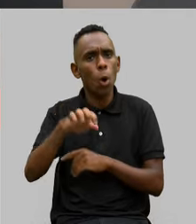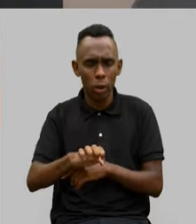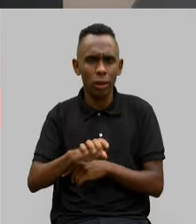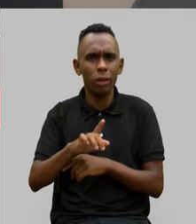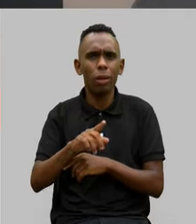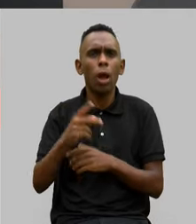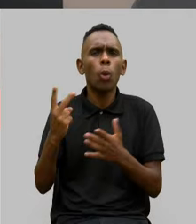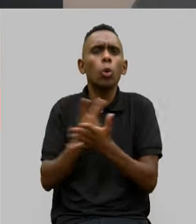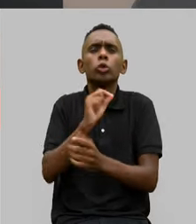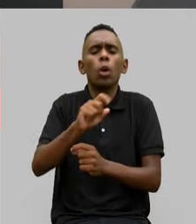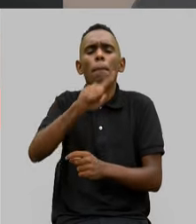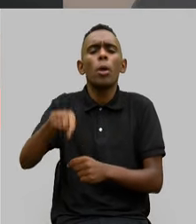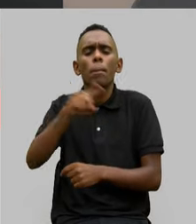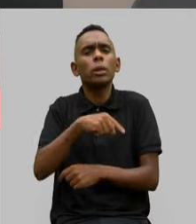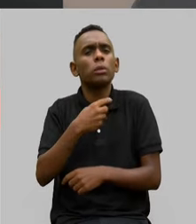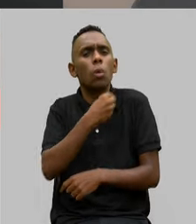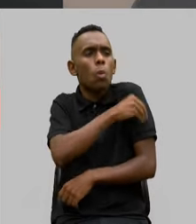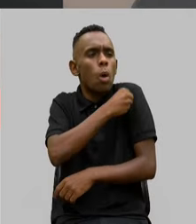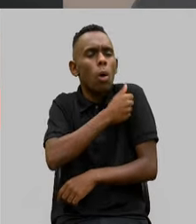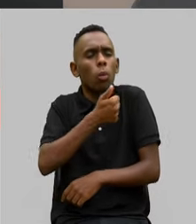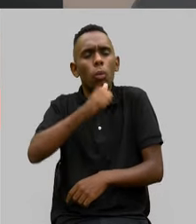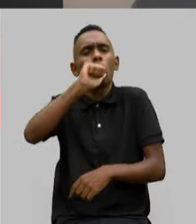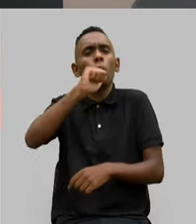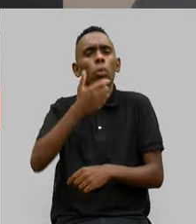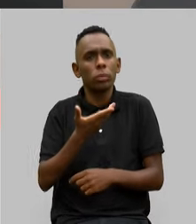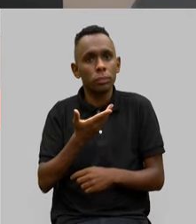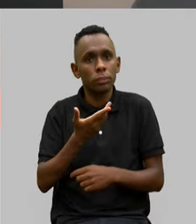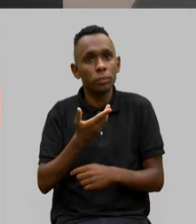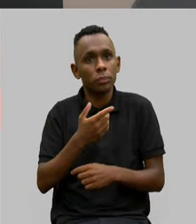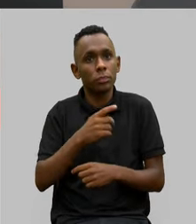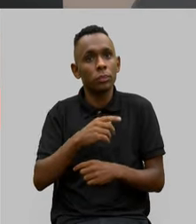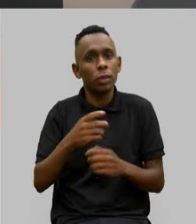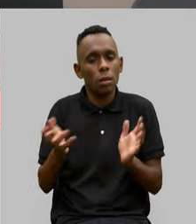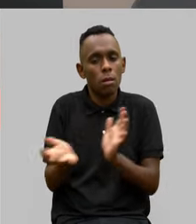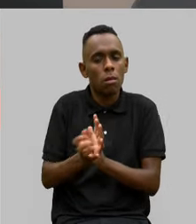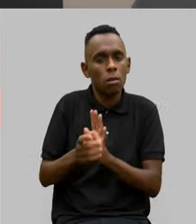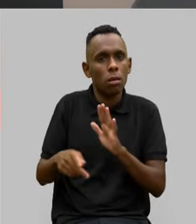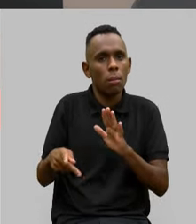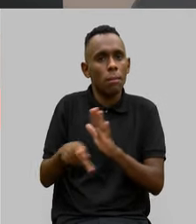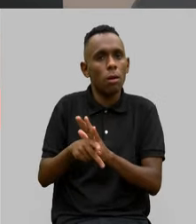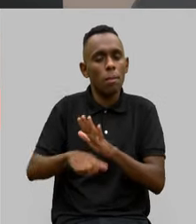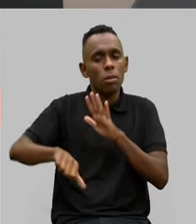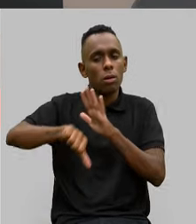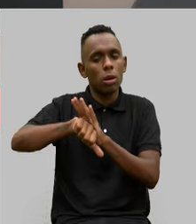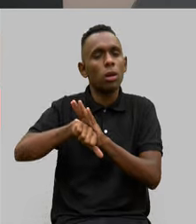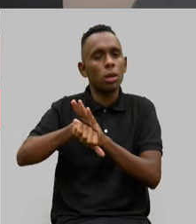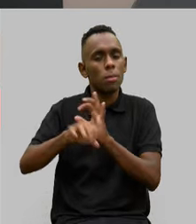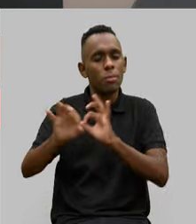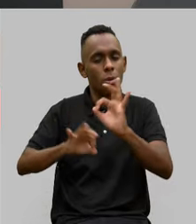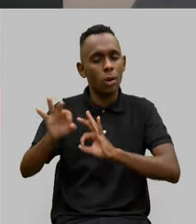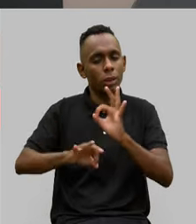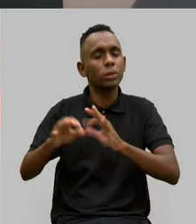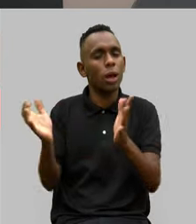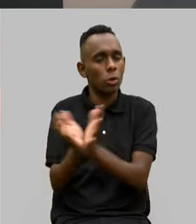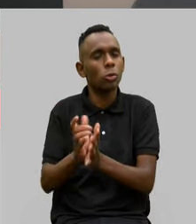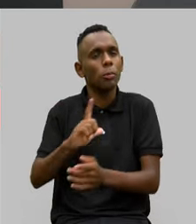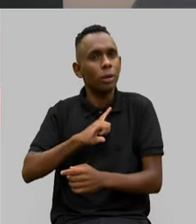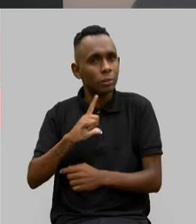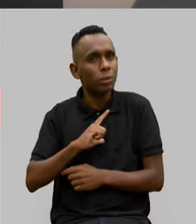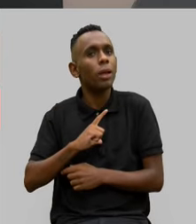aconteceu com a proibição do álcool máfia hoje a gente chama de crime organizado cri né organização